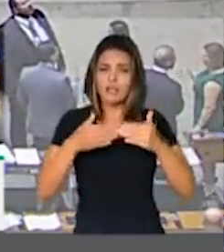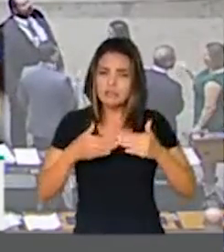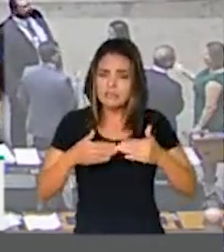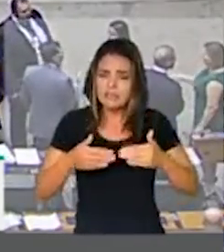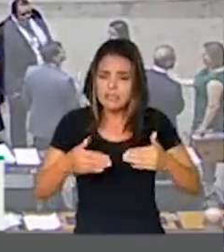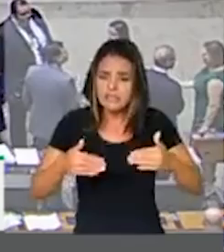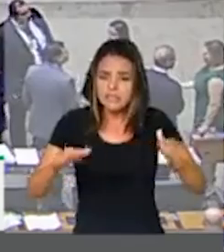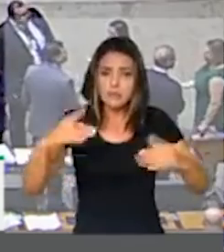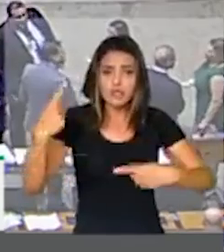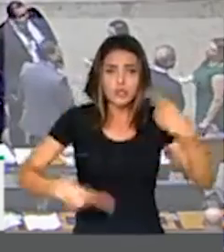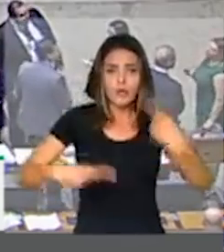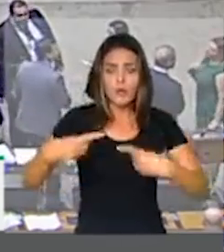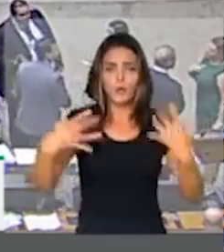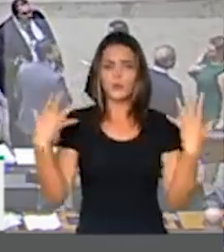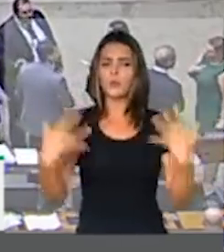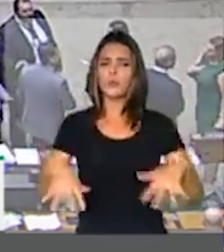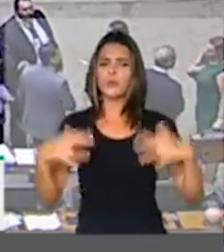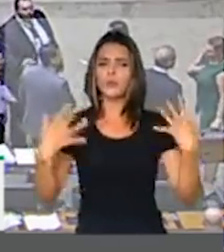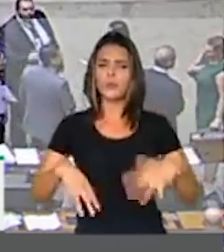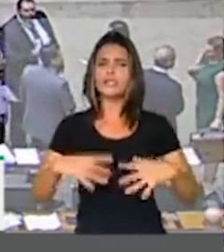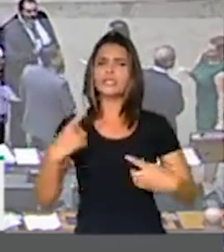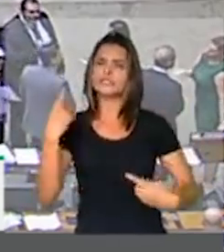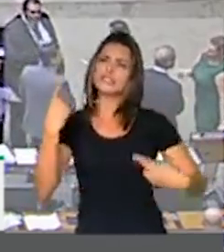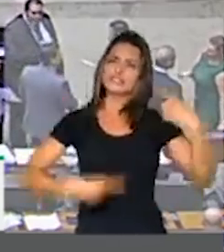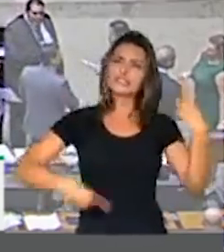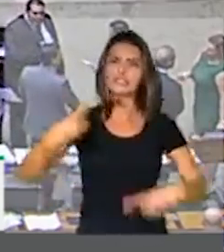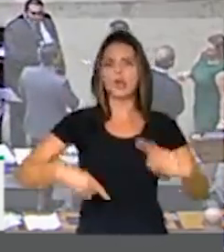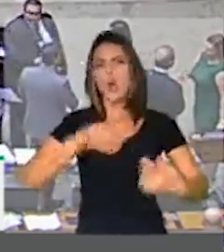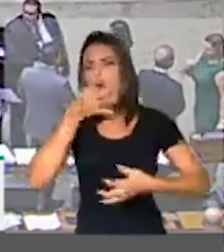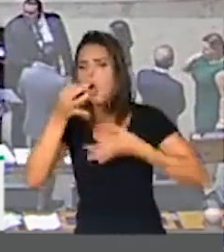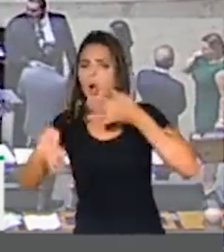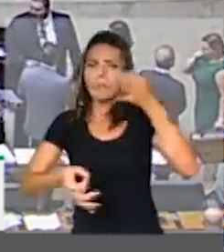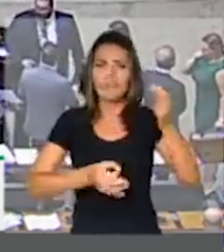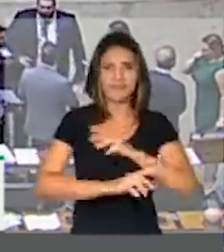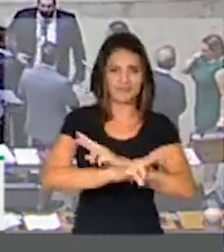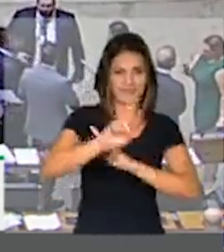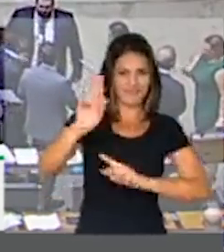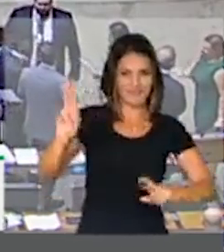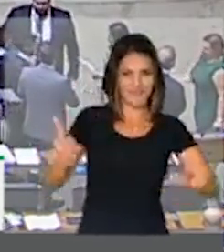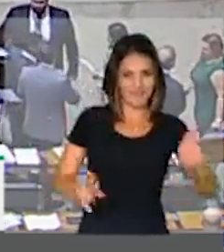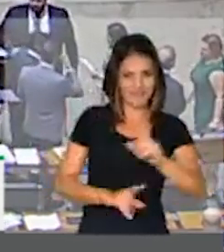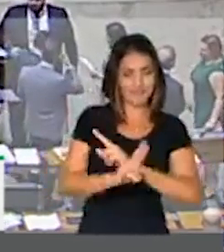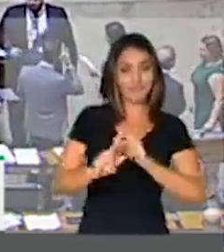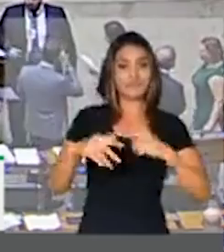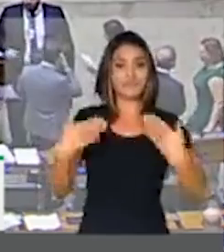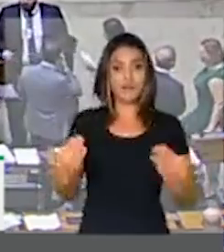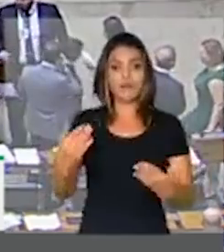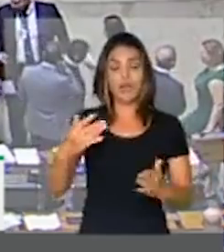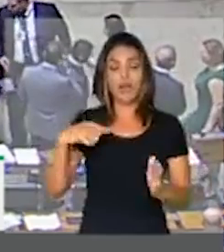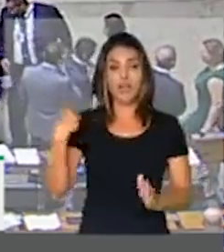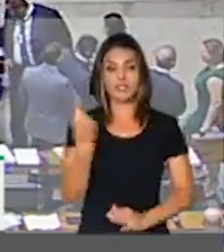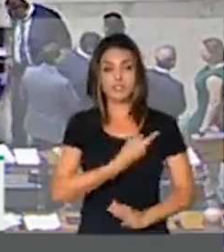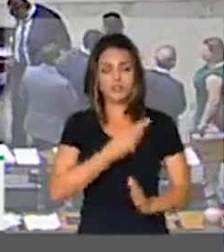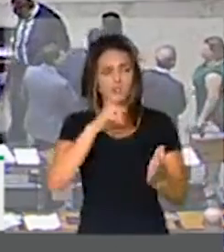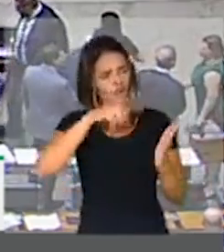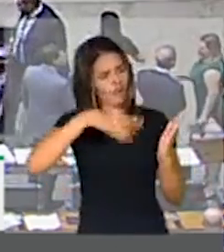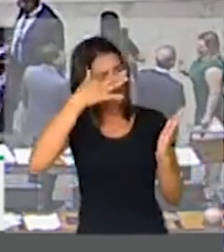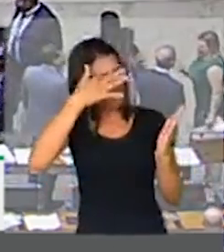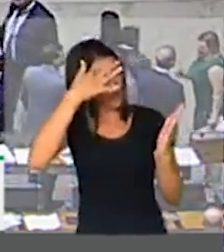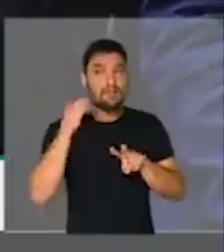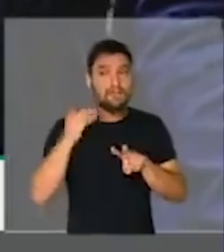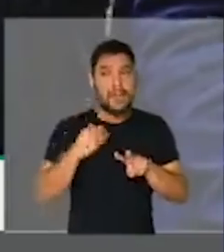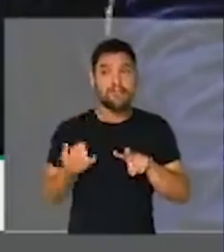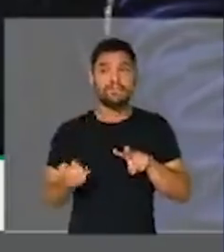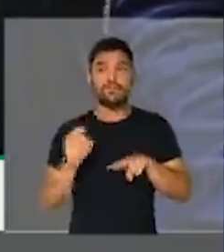muito polêmico. E nós sempre compreendemos que ele favoreceu as grandes empresas de dados e o sistema